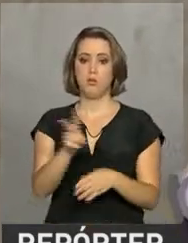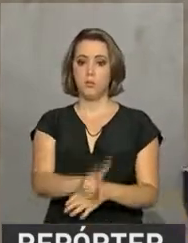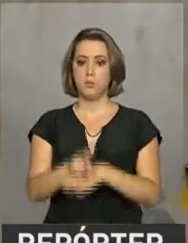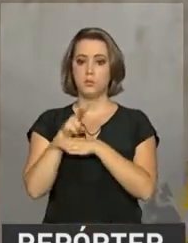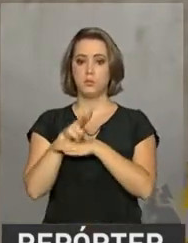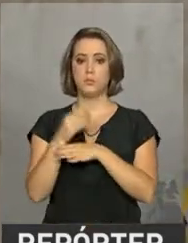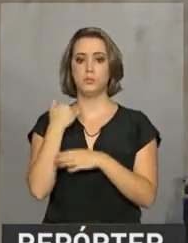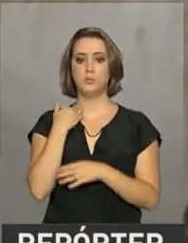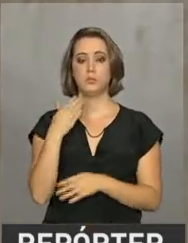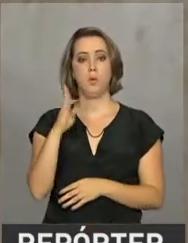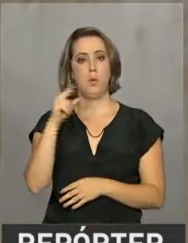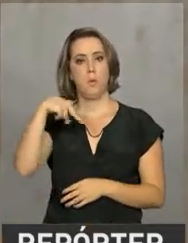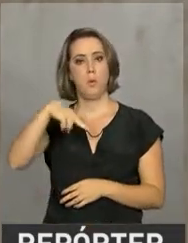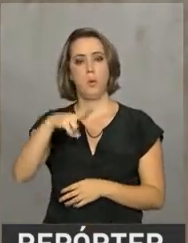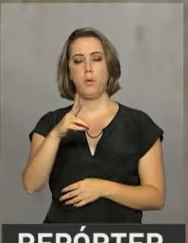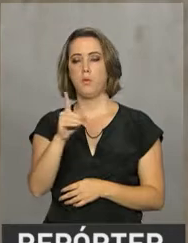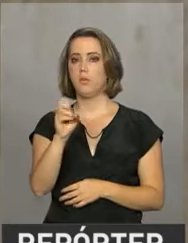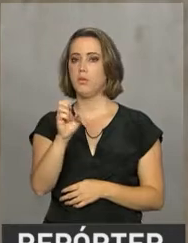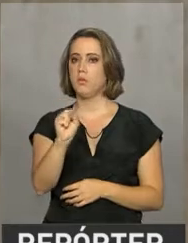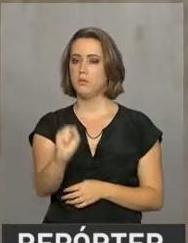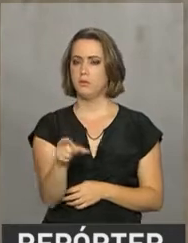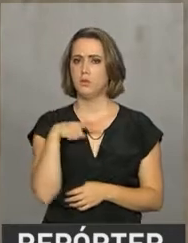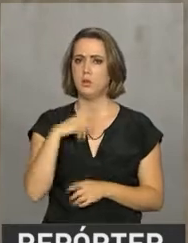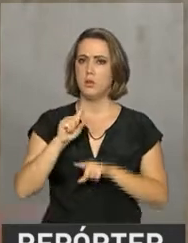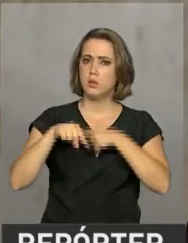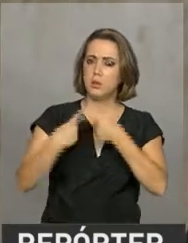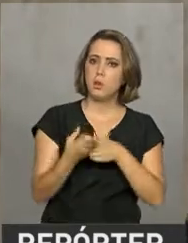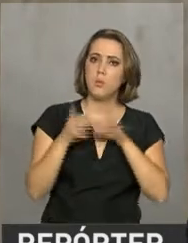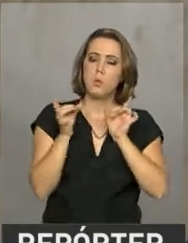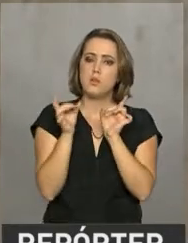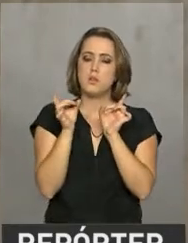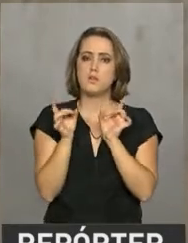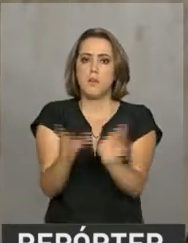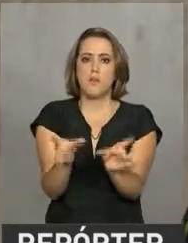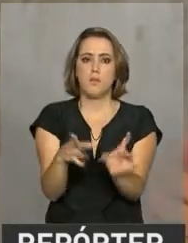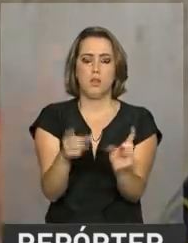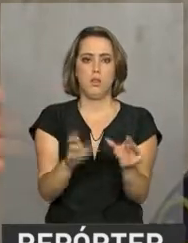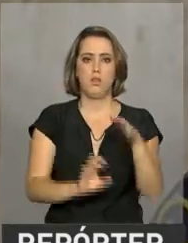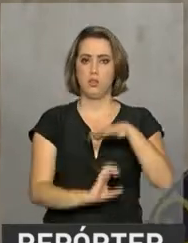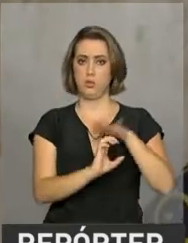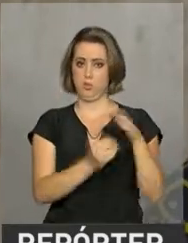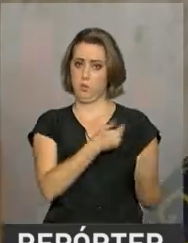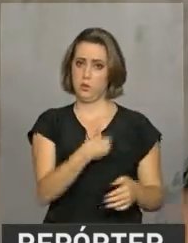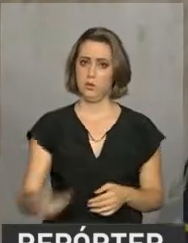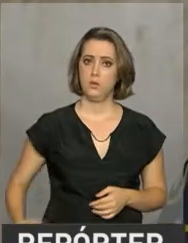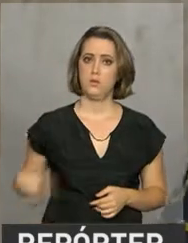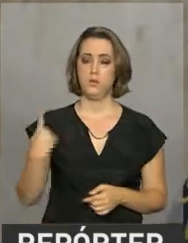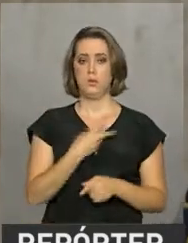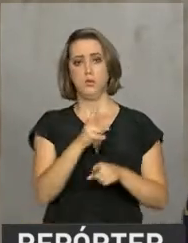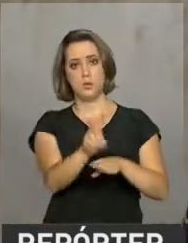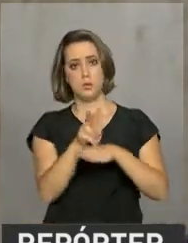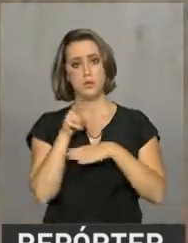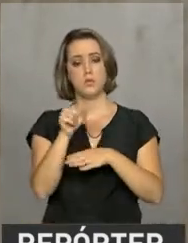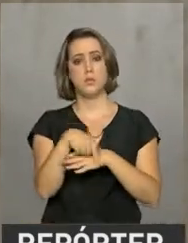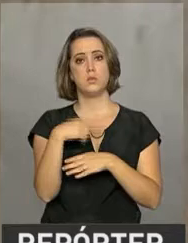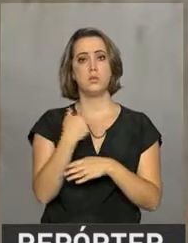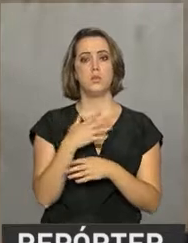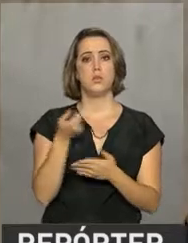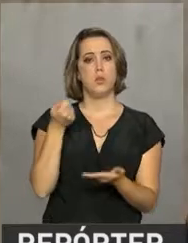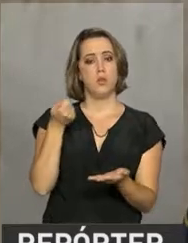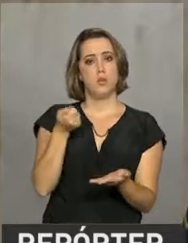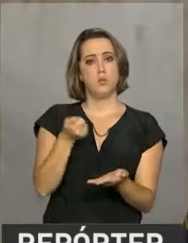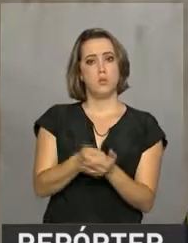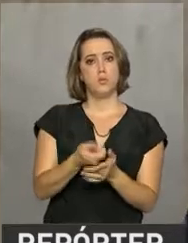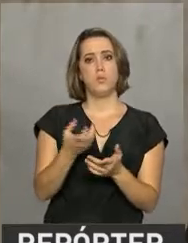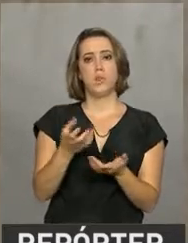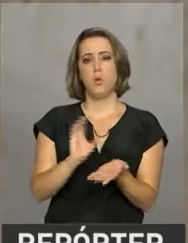pêlo bom também o objetivo final desses elementos que a gente passa a financiar investimentos nos aeroportos depois da